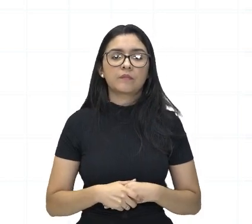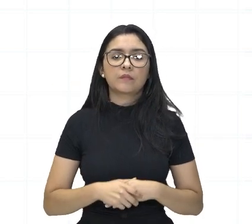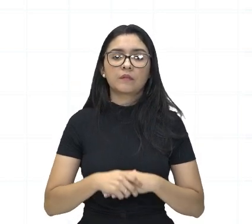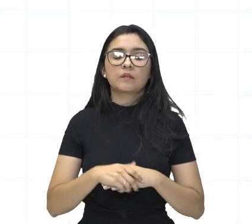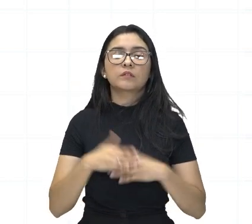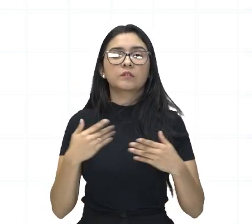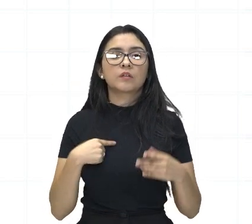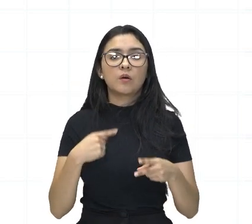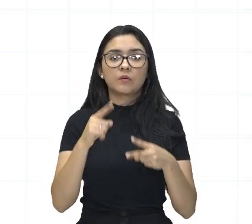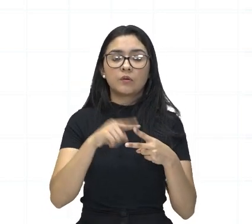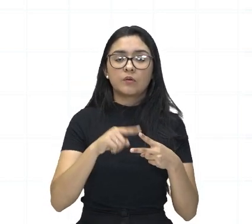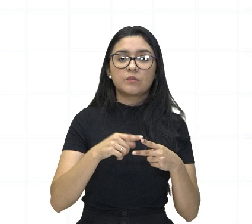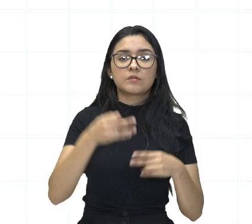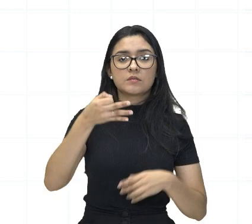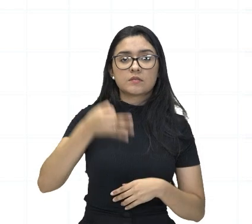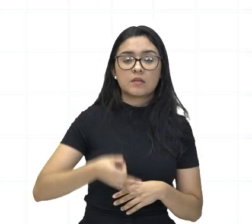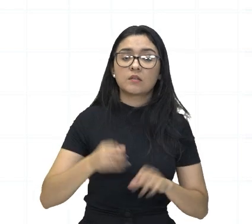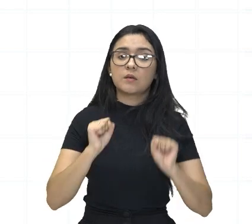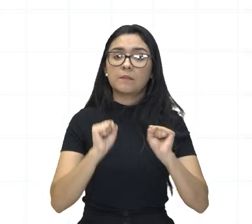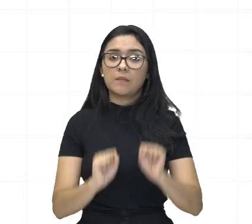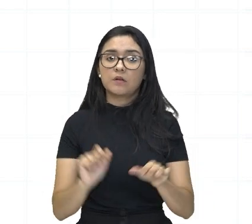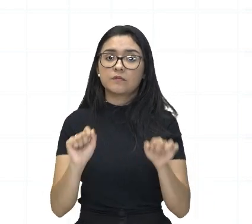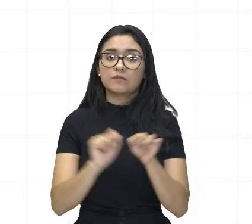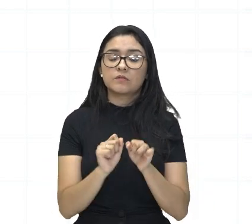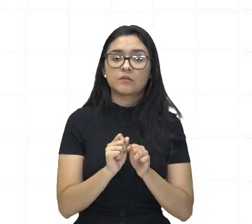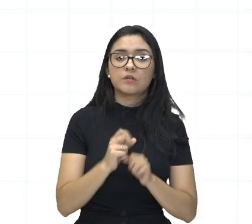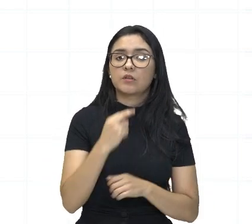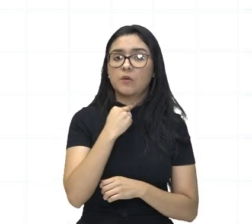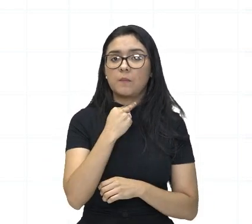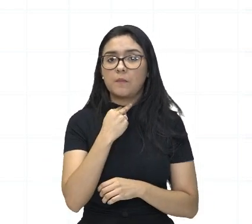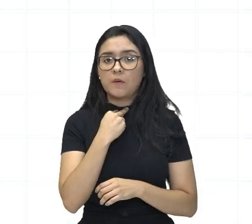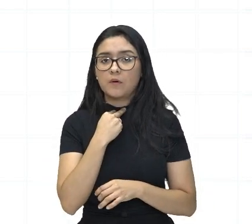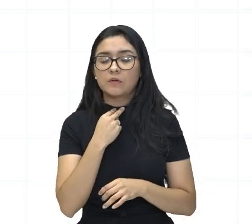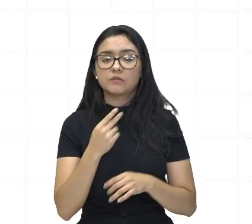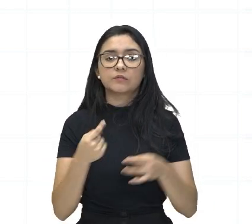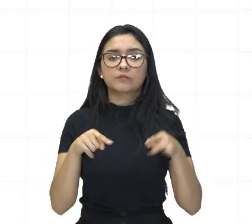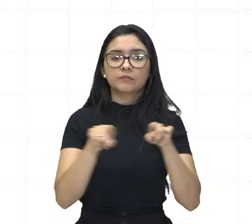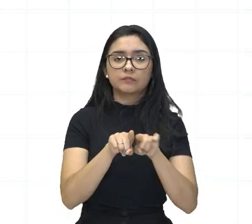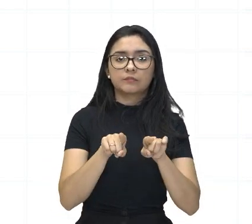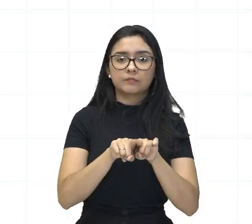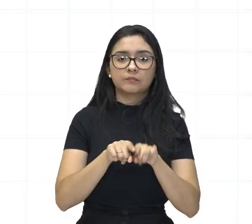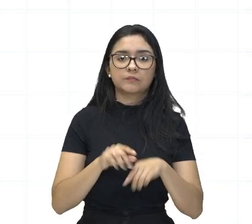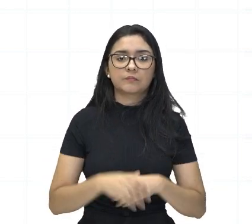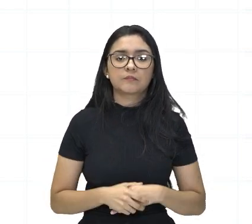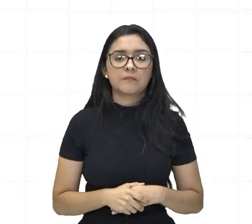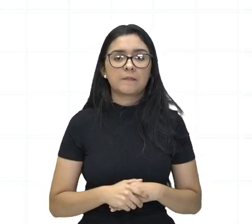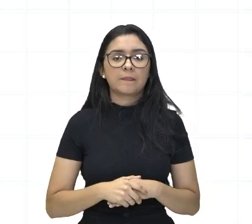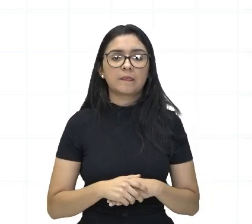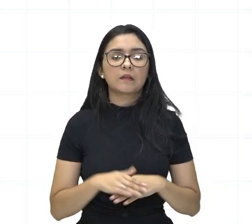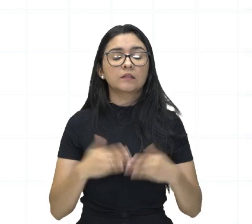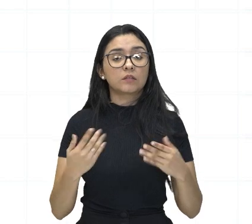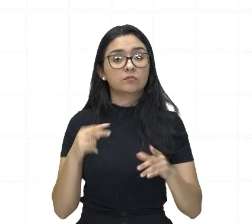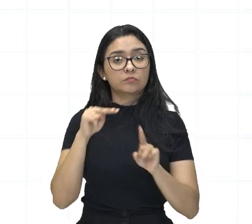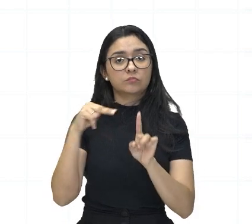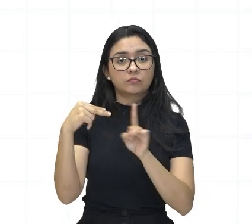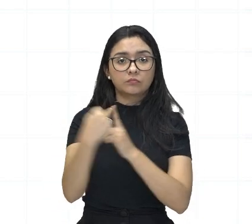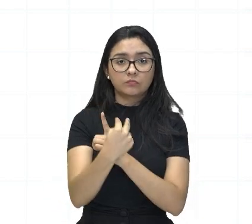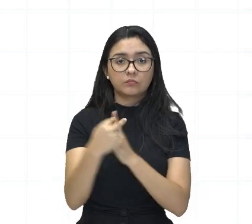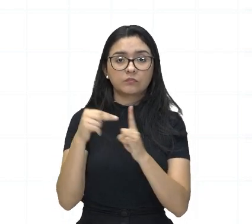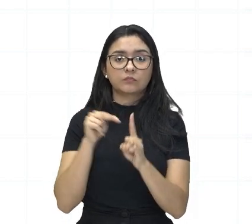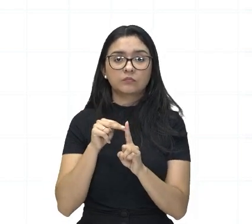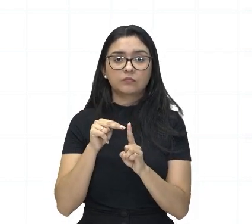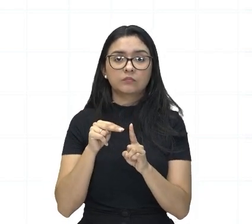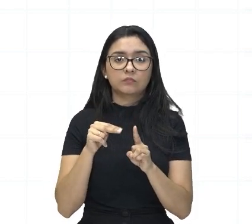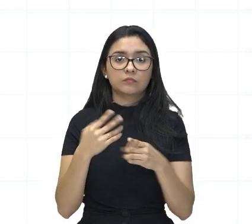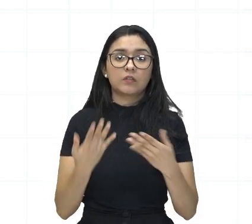é certo, o que pode ser feito, o que não pode ser feito, certo? Aquilo que do ponto de vista, ou seja, que não